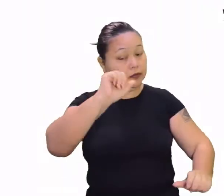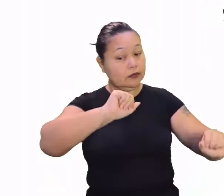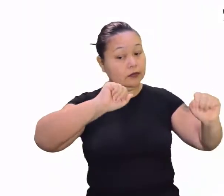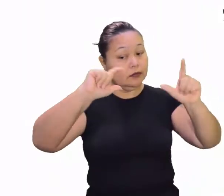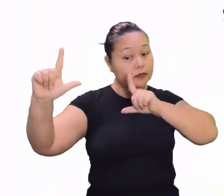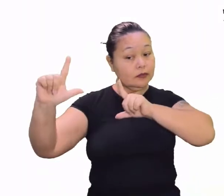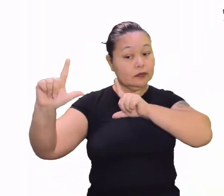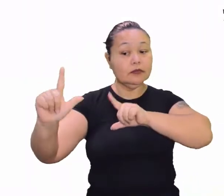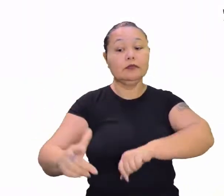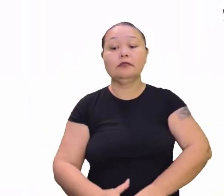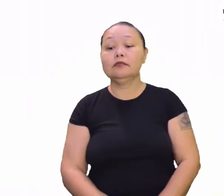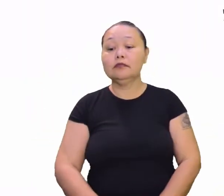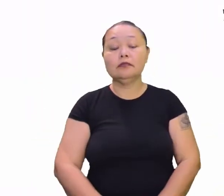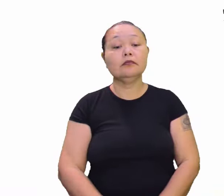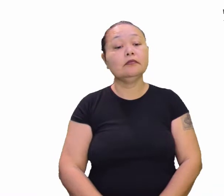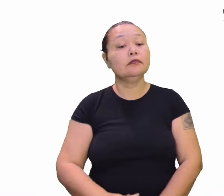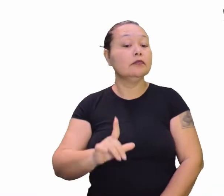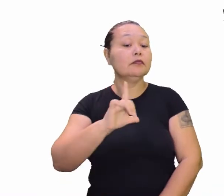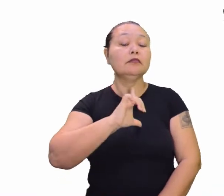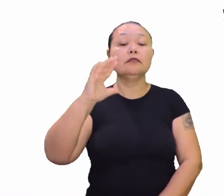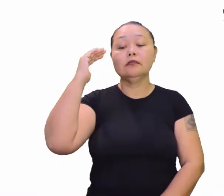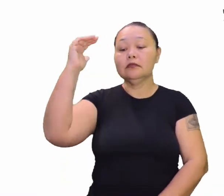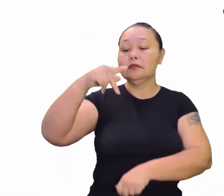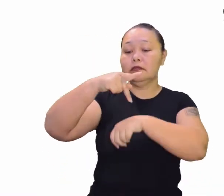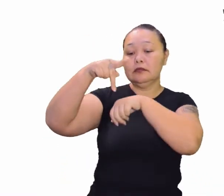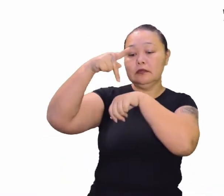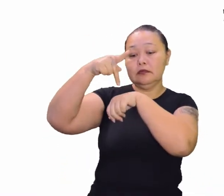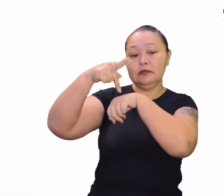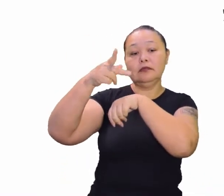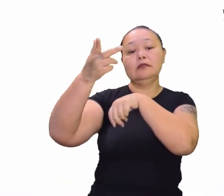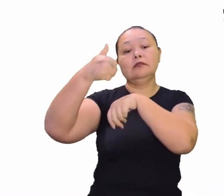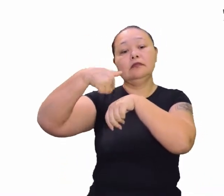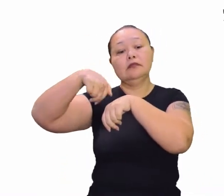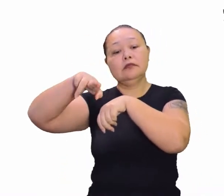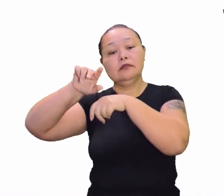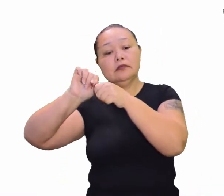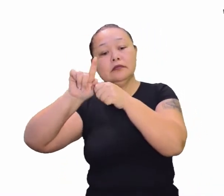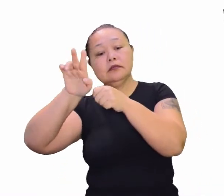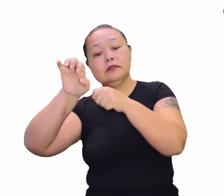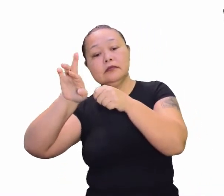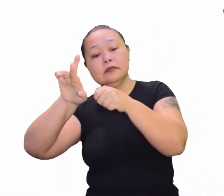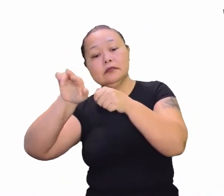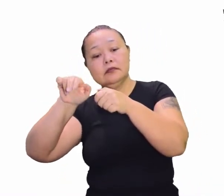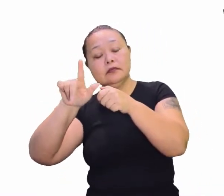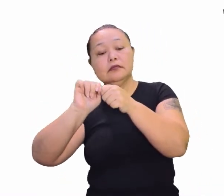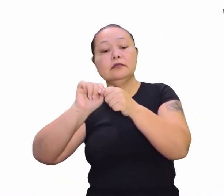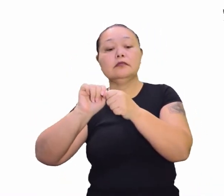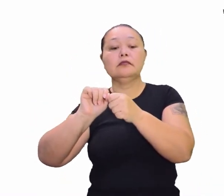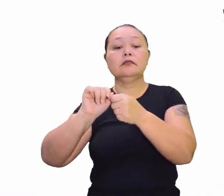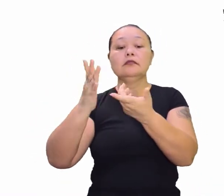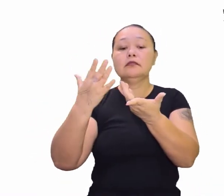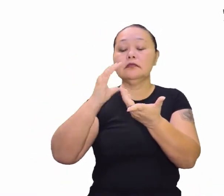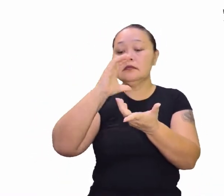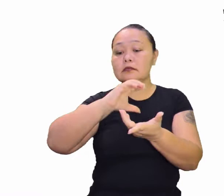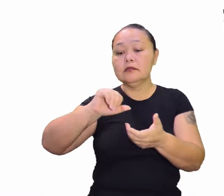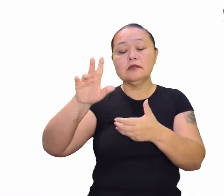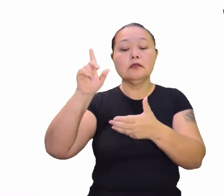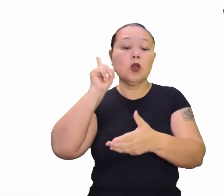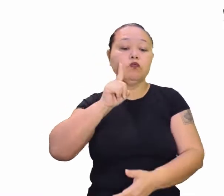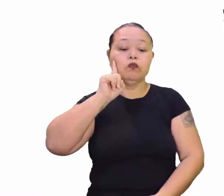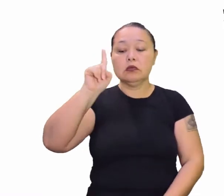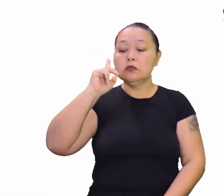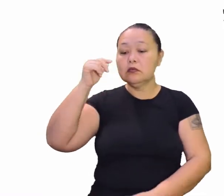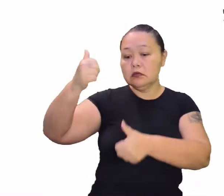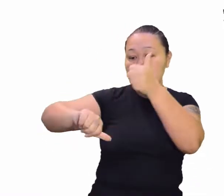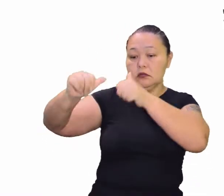quadro. Então, nós temos aí outros países, Turquia, Líbano, Emirados Árabes, Colômbia, Estados Unidos, e depois você